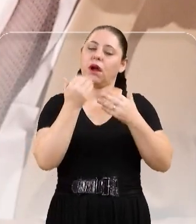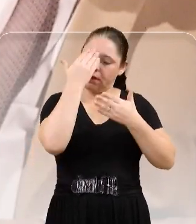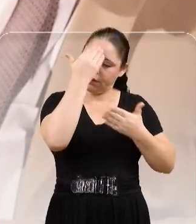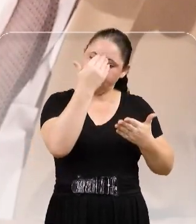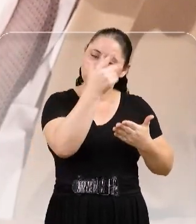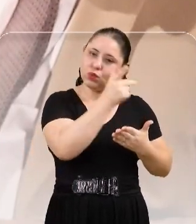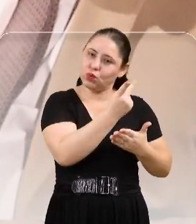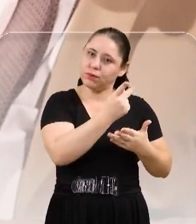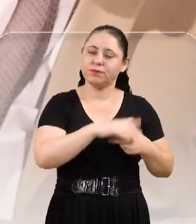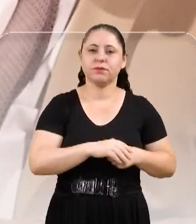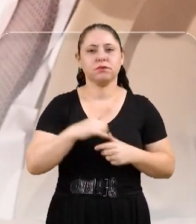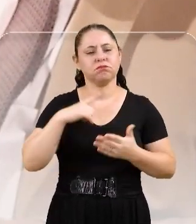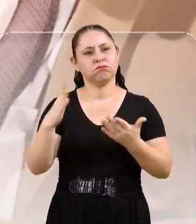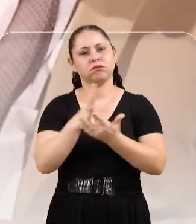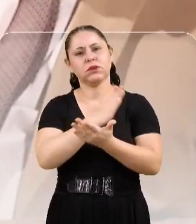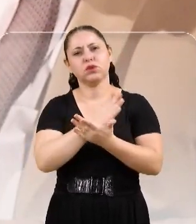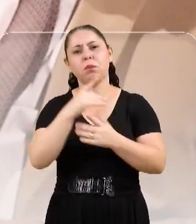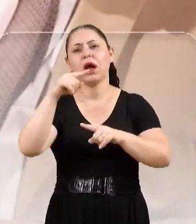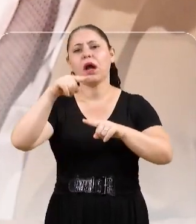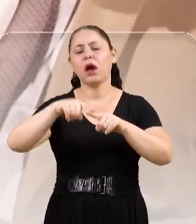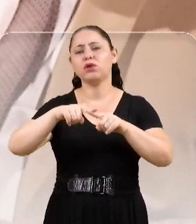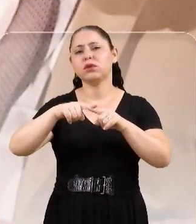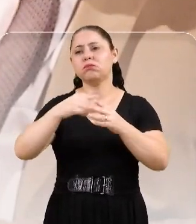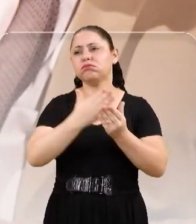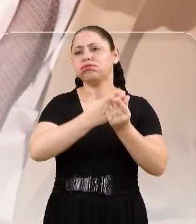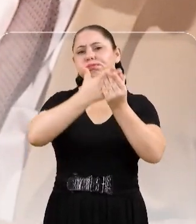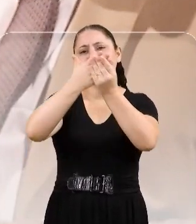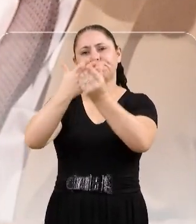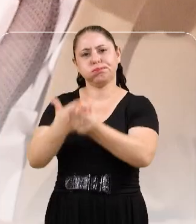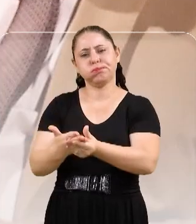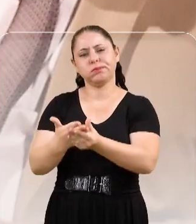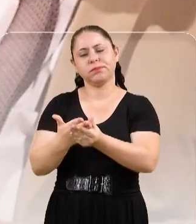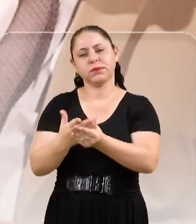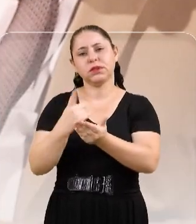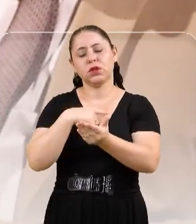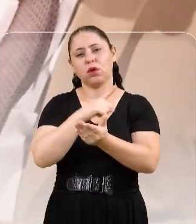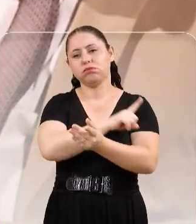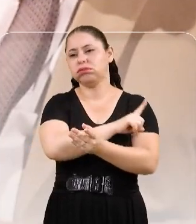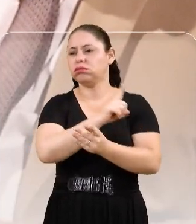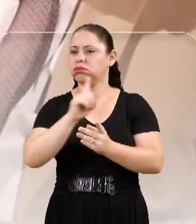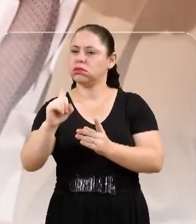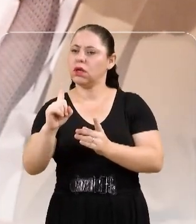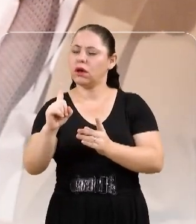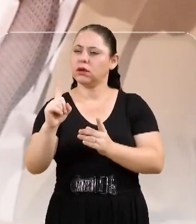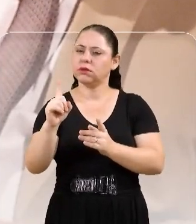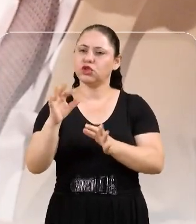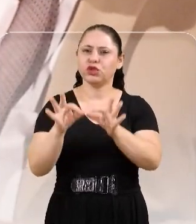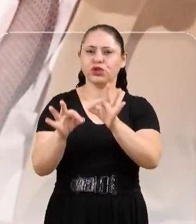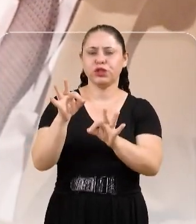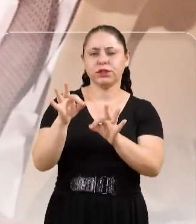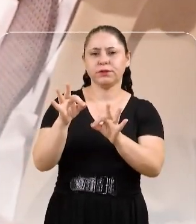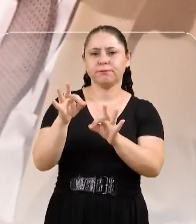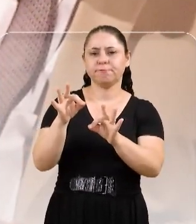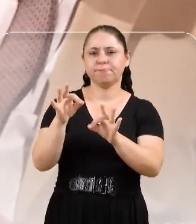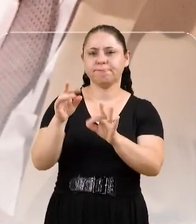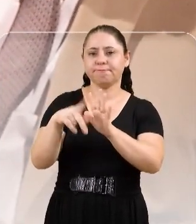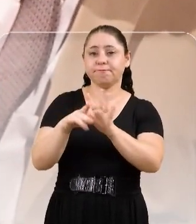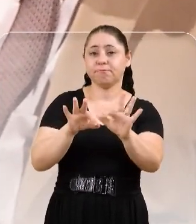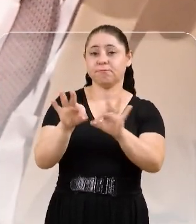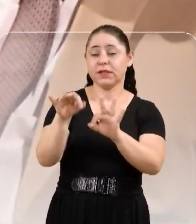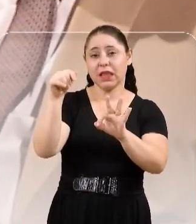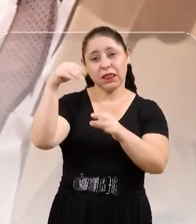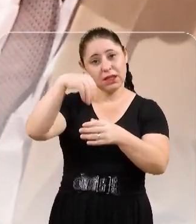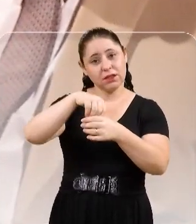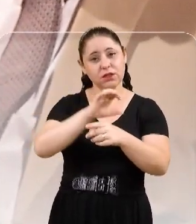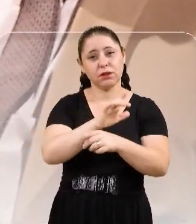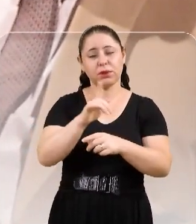tínhamos algumas causas aqui em Mato Grosso do Sul, e eu vinha acompanhar essas causas aqui em Mato Grosso do Sul, aqui em Campo Grande